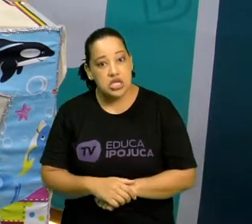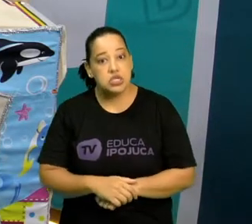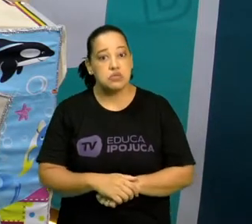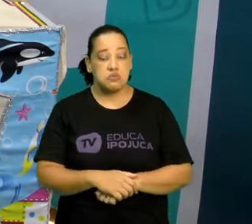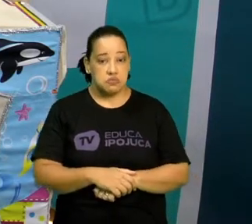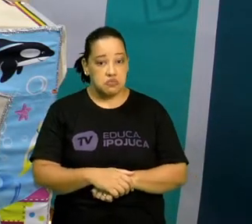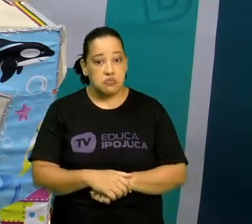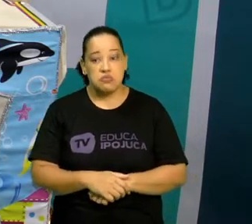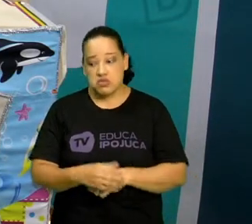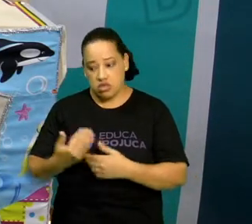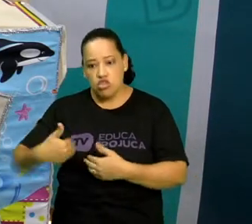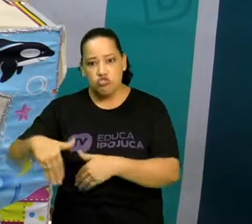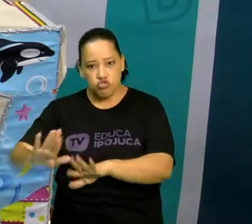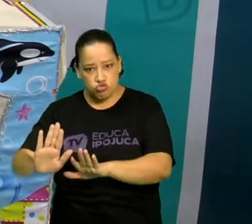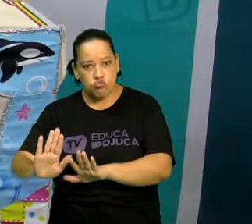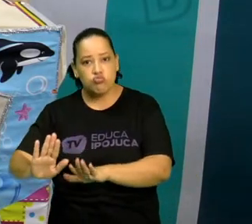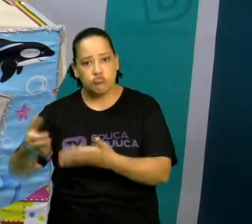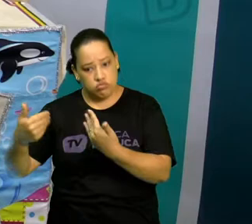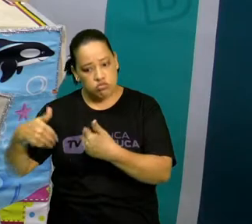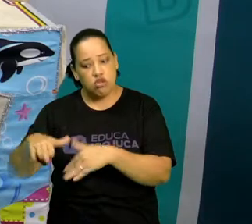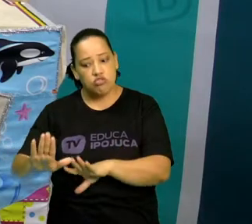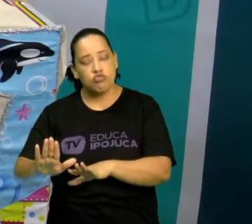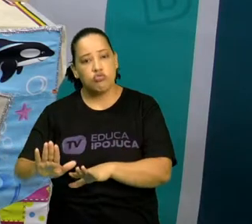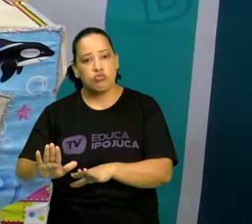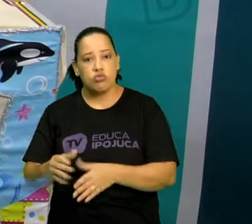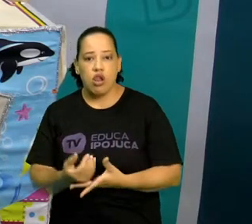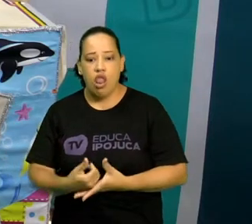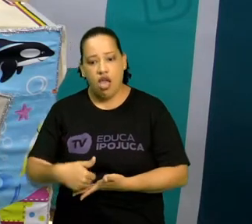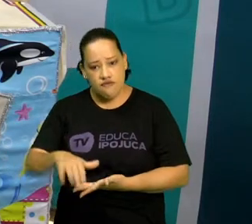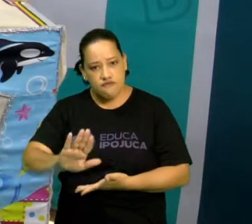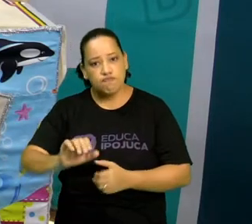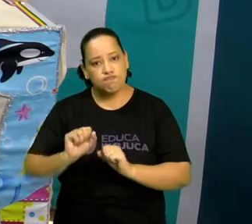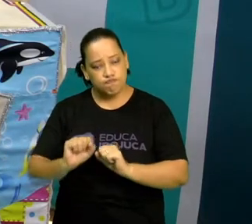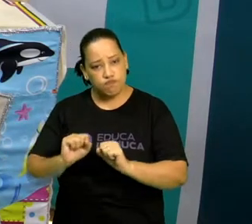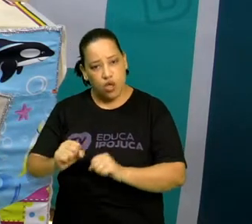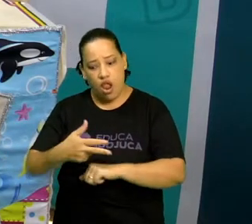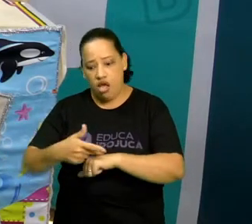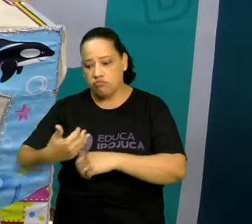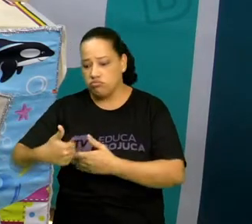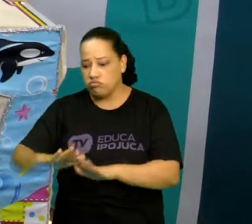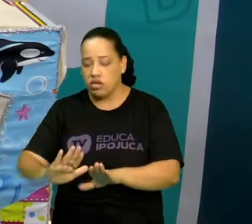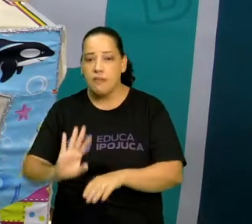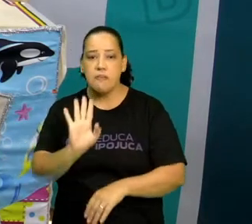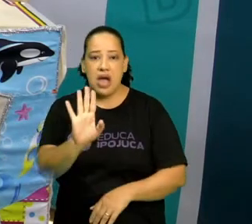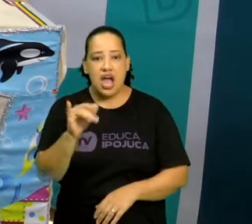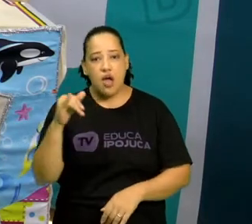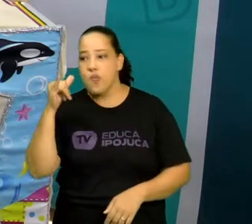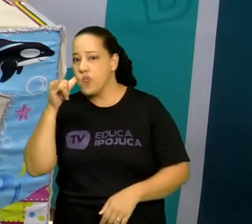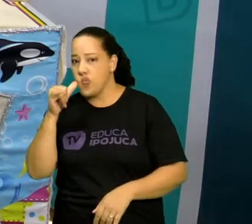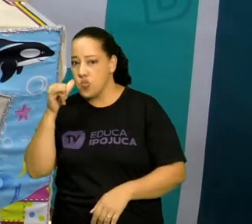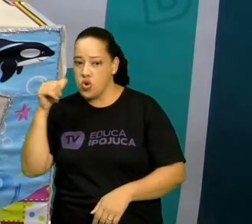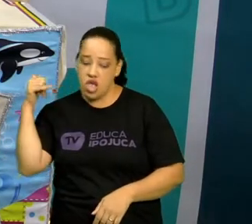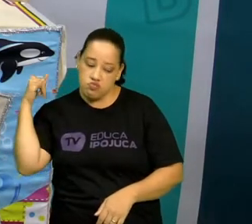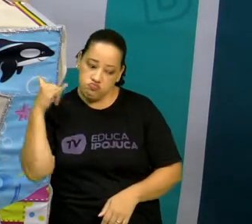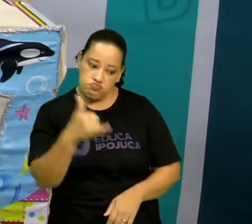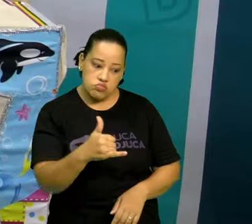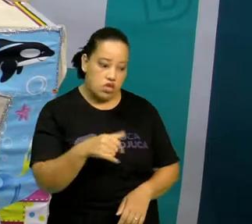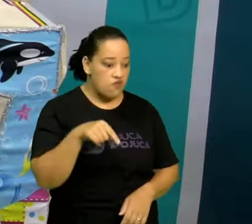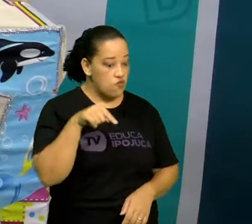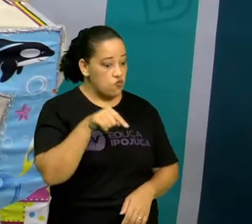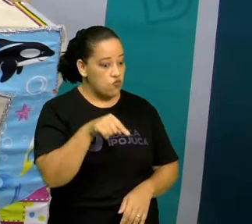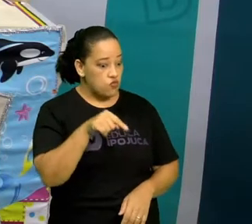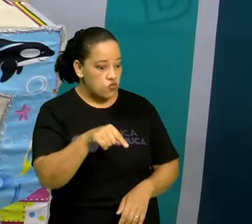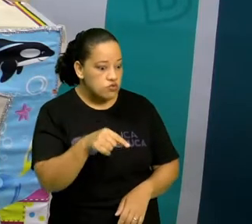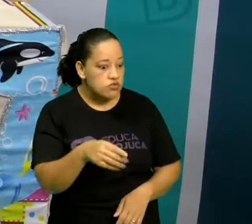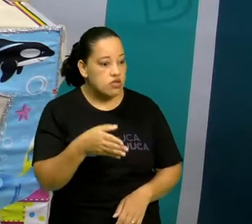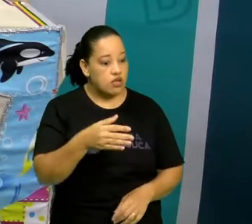disse, deixou, Leiturinha. É porque e disse, Leiturinha, que quando a criança nascesse, ela ia pegar a